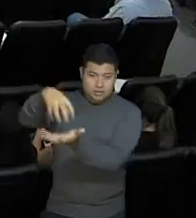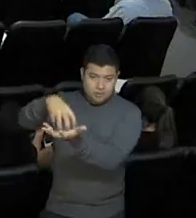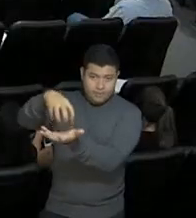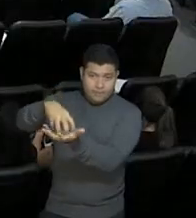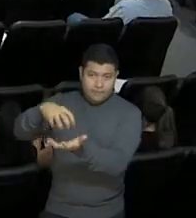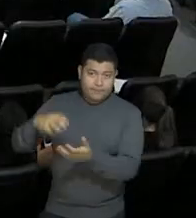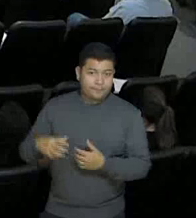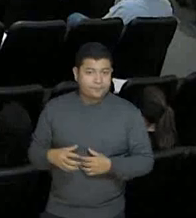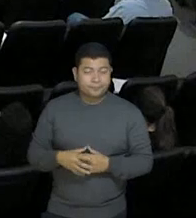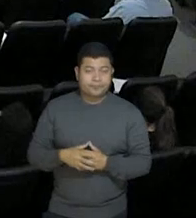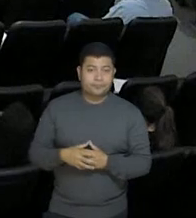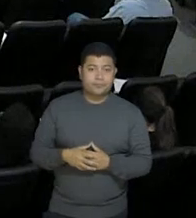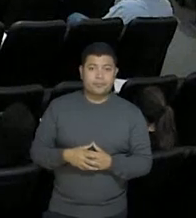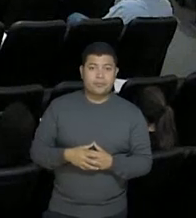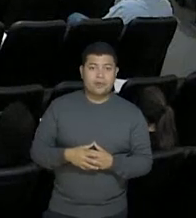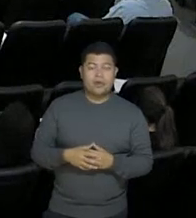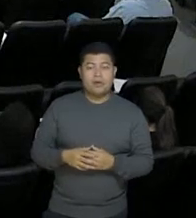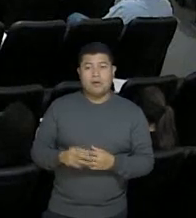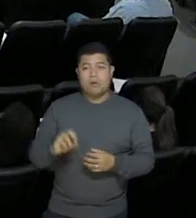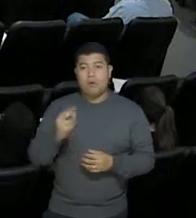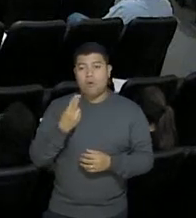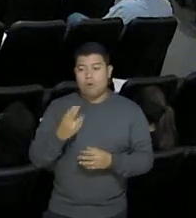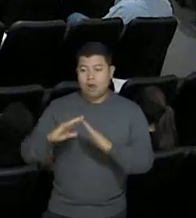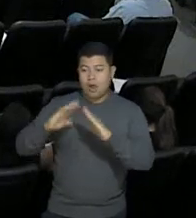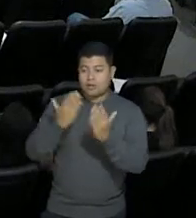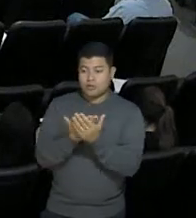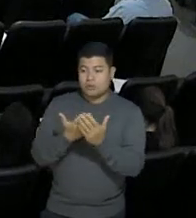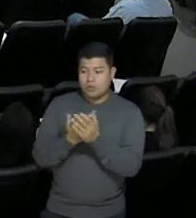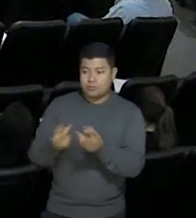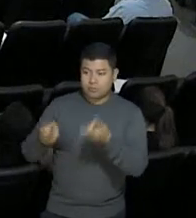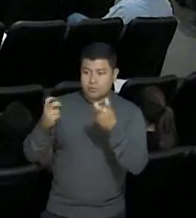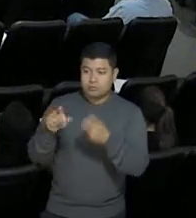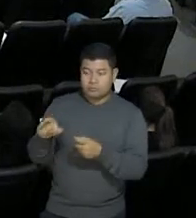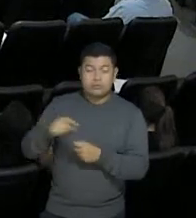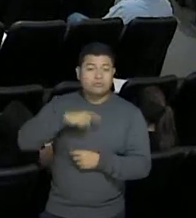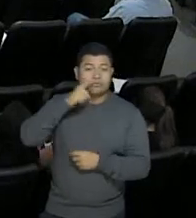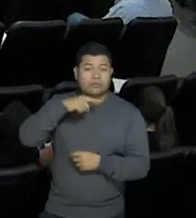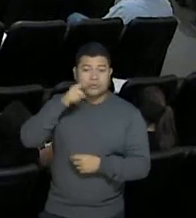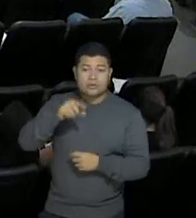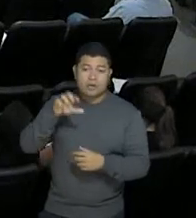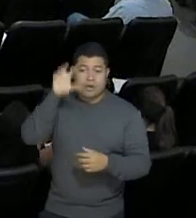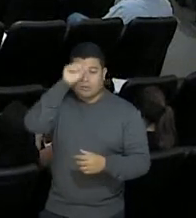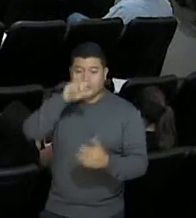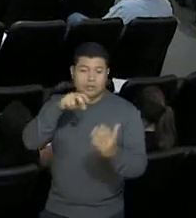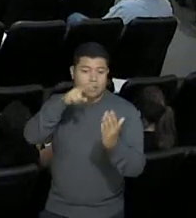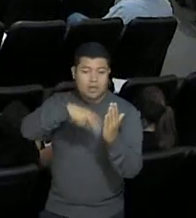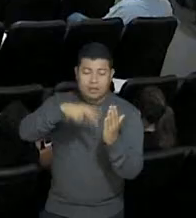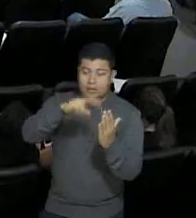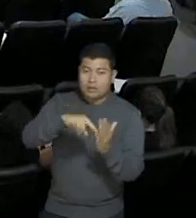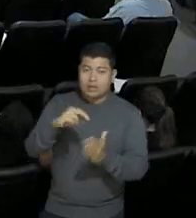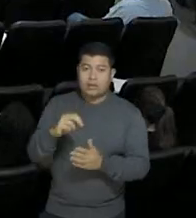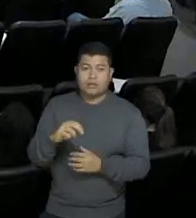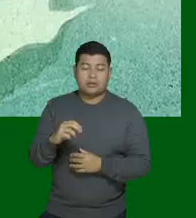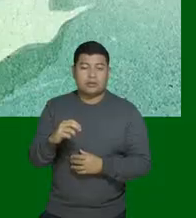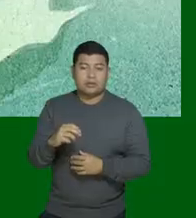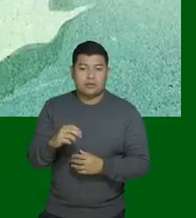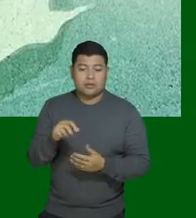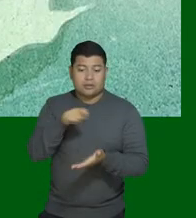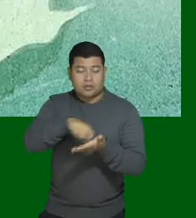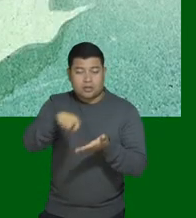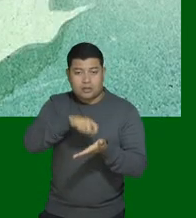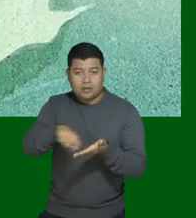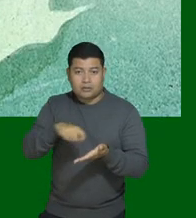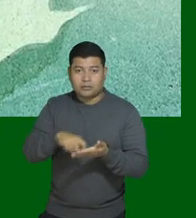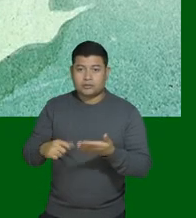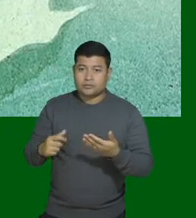consegue se alfabetizar, tem problema de atenção, está tendo prejuízo, encaminha para o CEDRA através